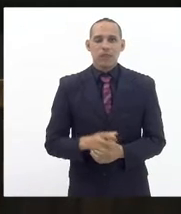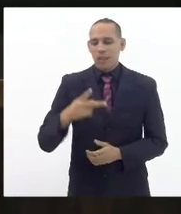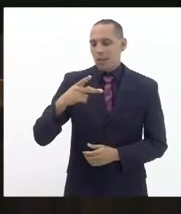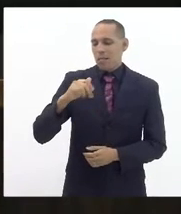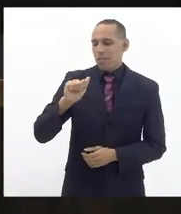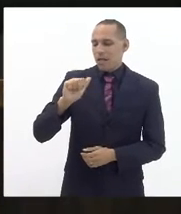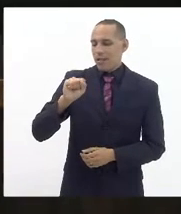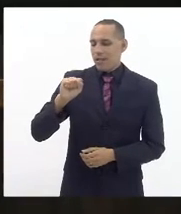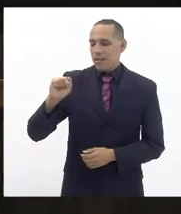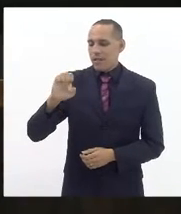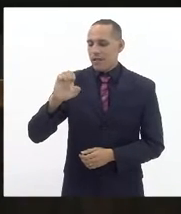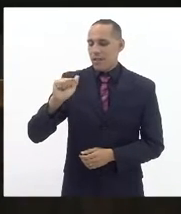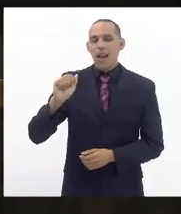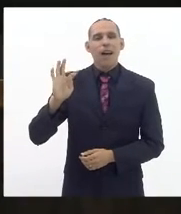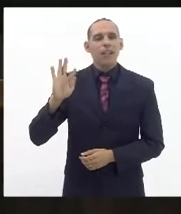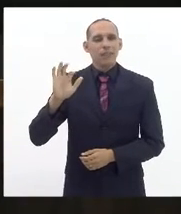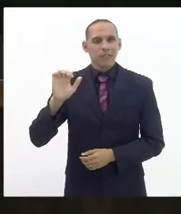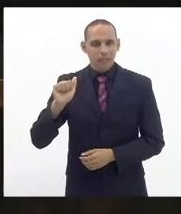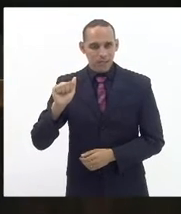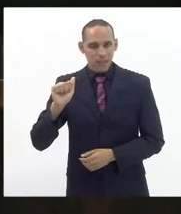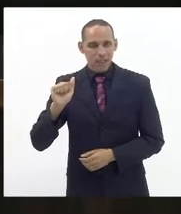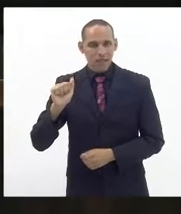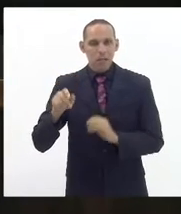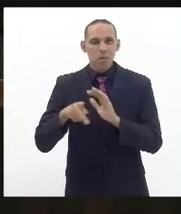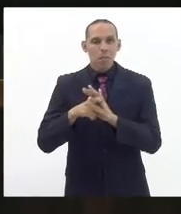passeatas de samba?